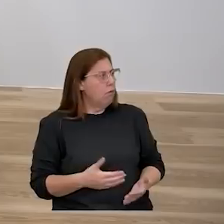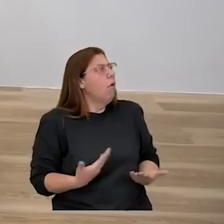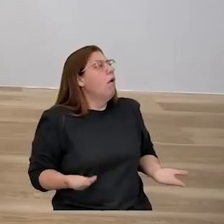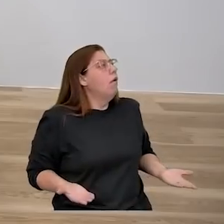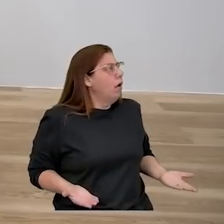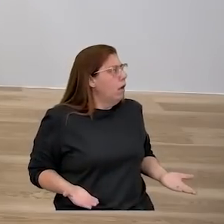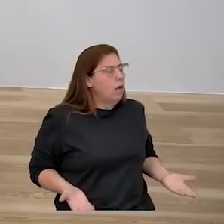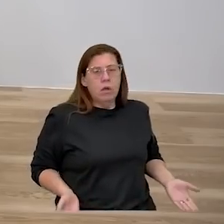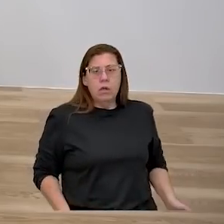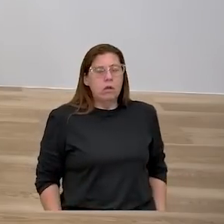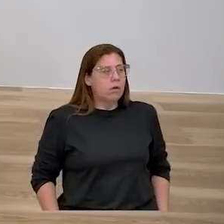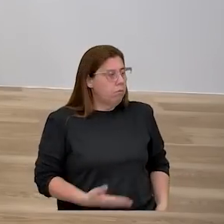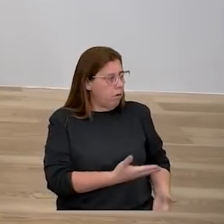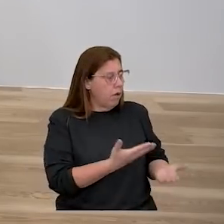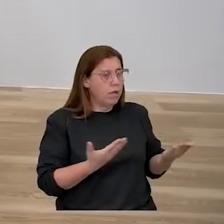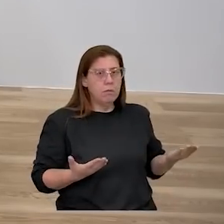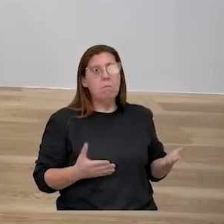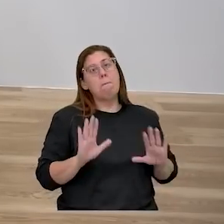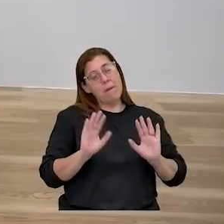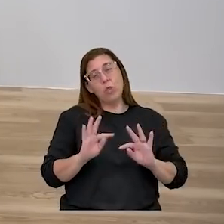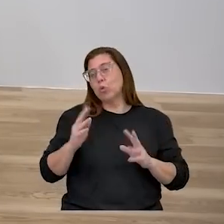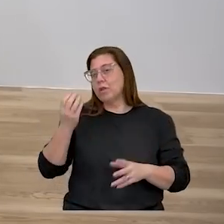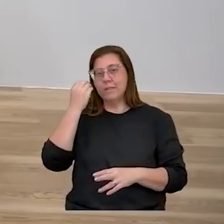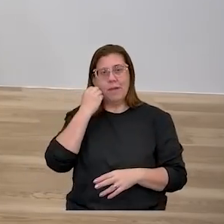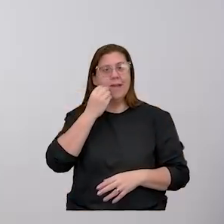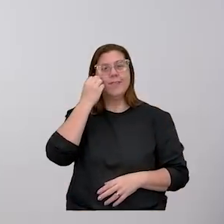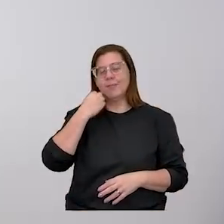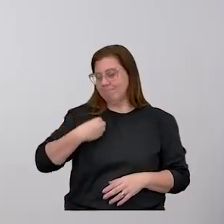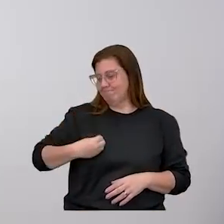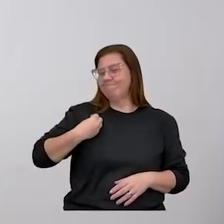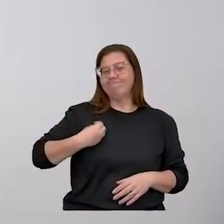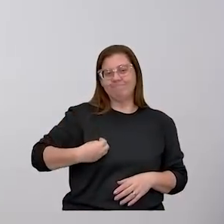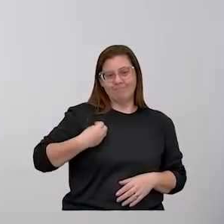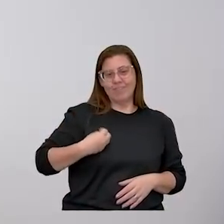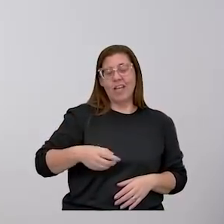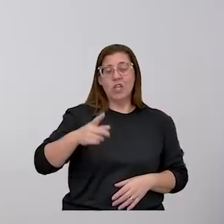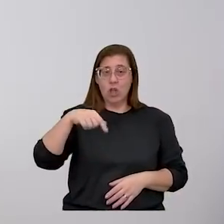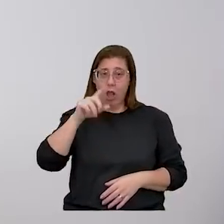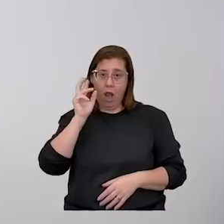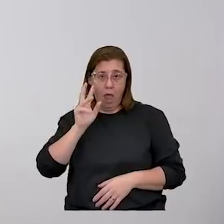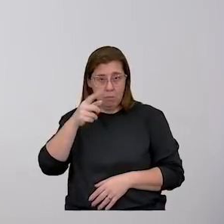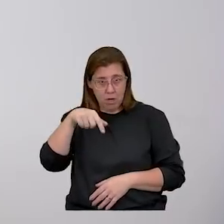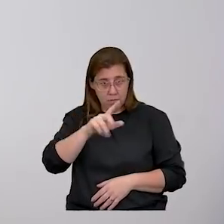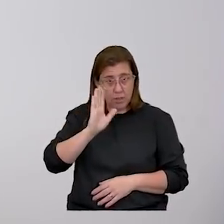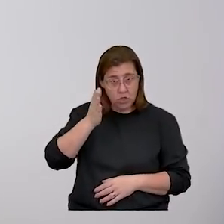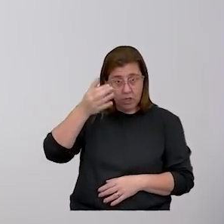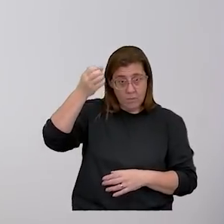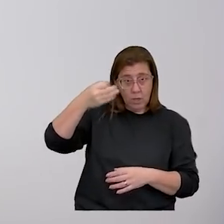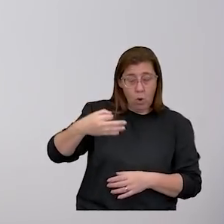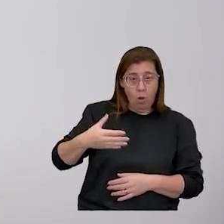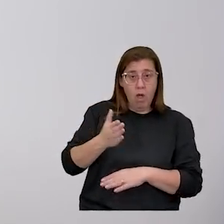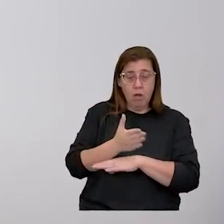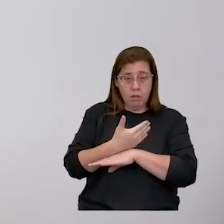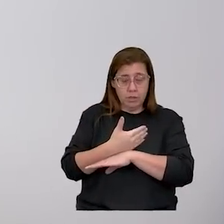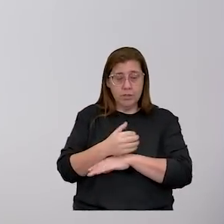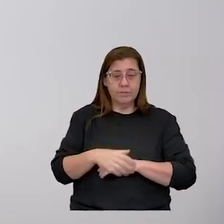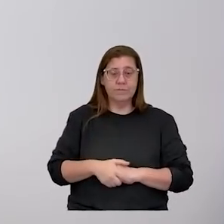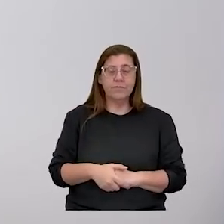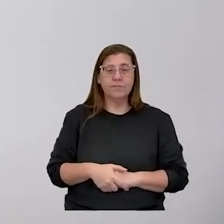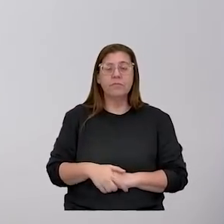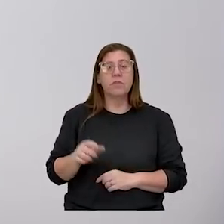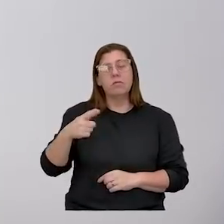fatos, e sempre pensando, gente, em conectar os meus argumentos, né? Pensando no que o outro vai dizer. Isso é